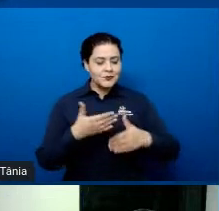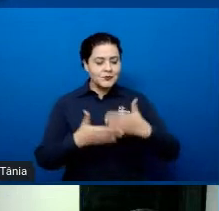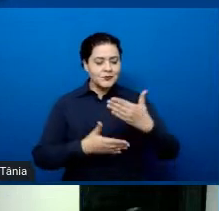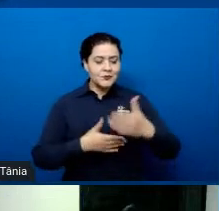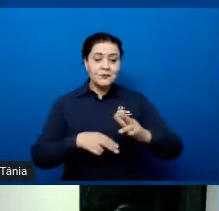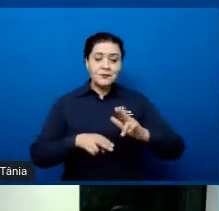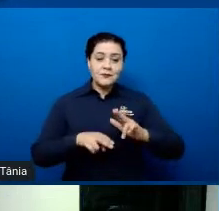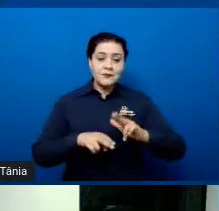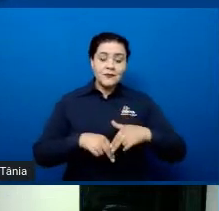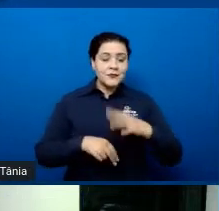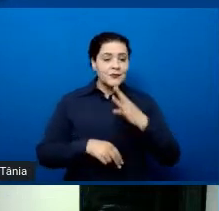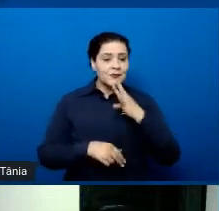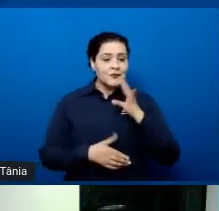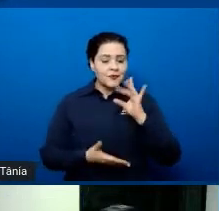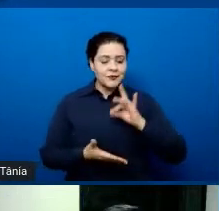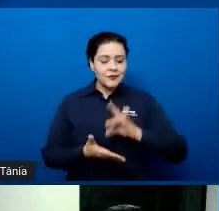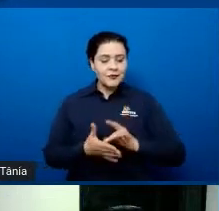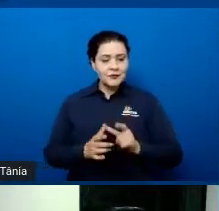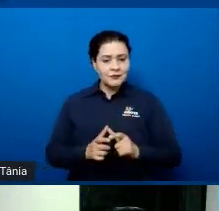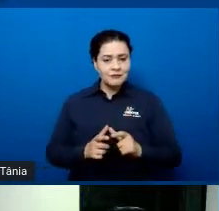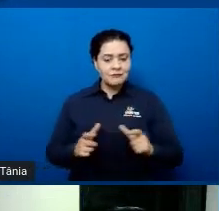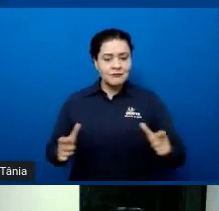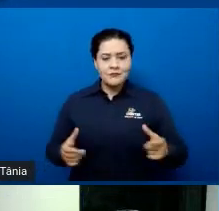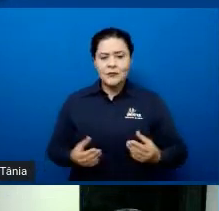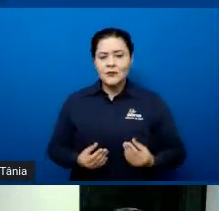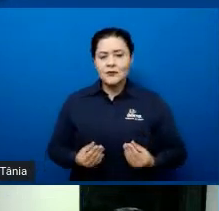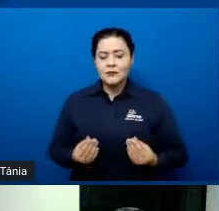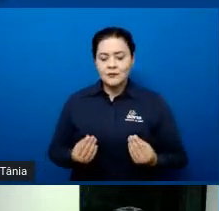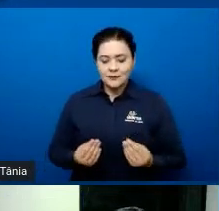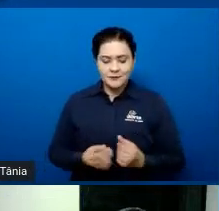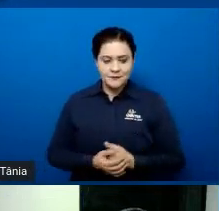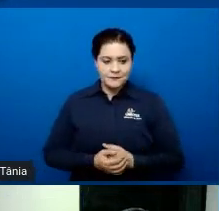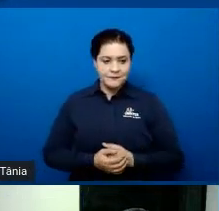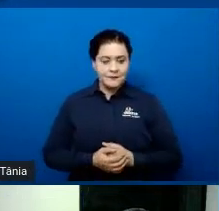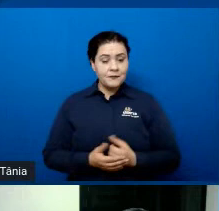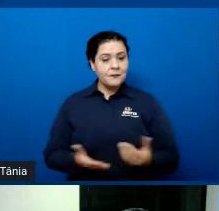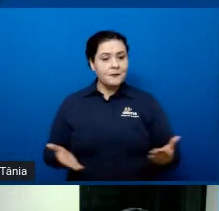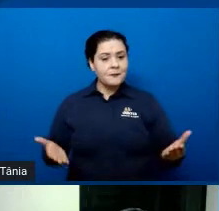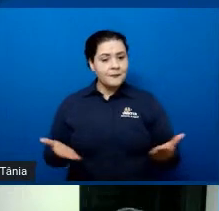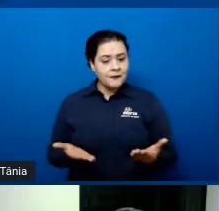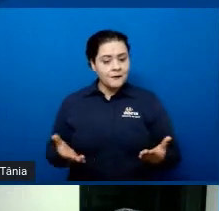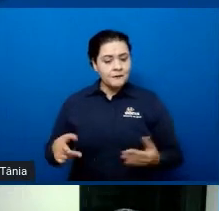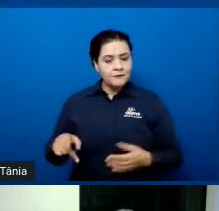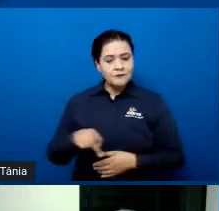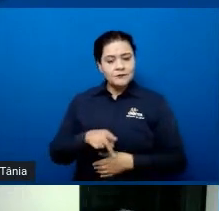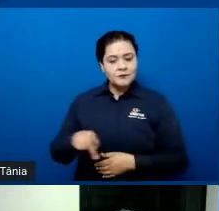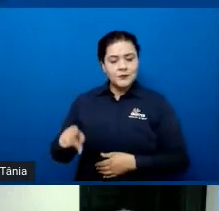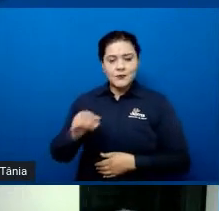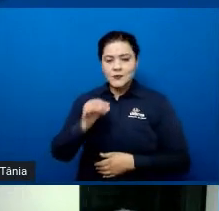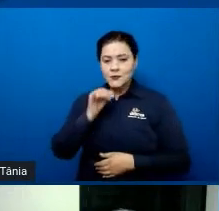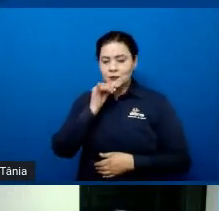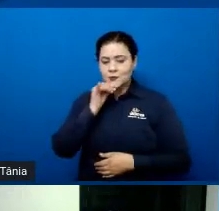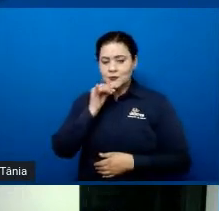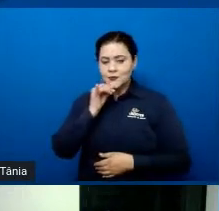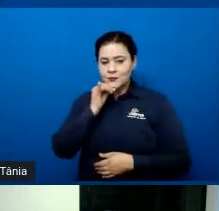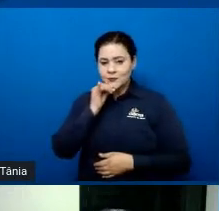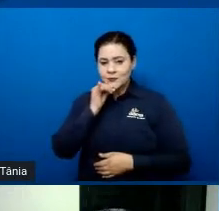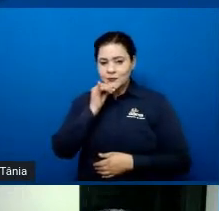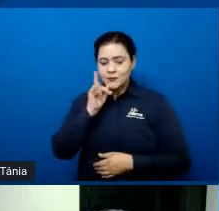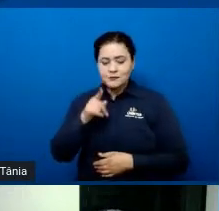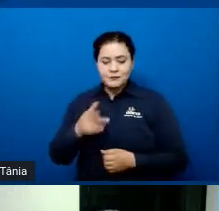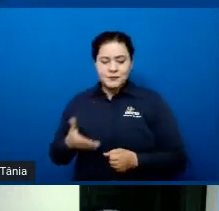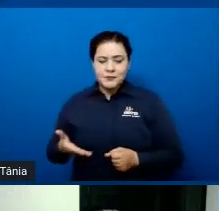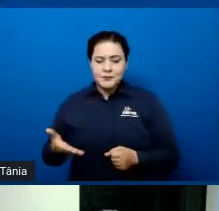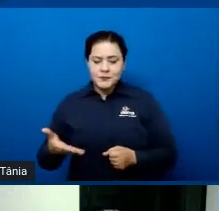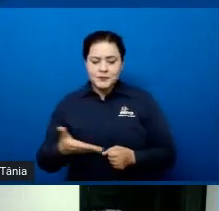realidade aumentada. Como isso? Então, hoje, um professor, hoje, eu vou dar um exemplo muito, muito básico